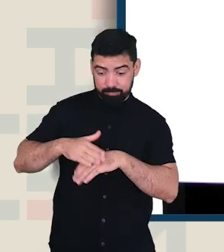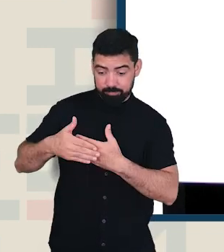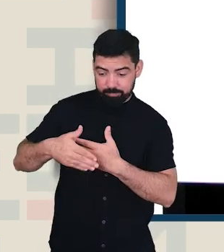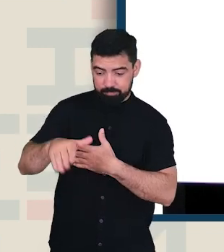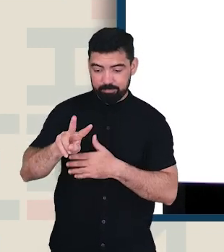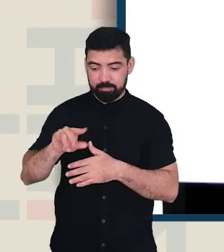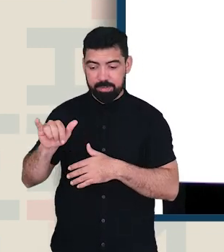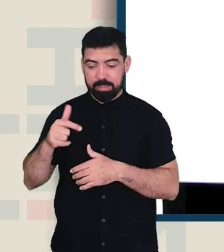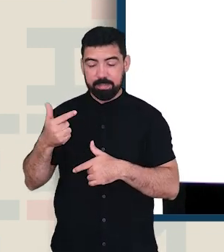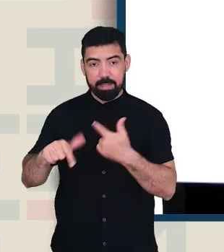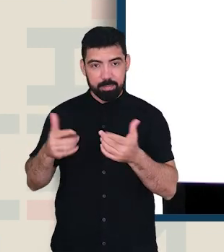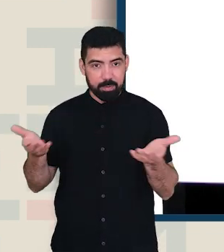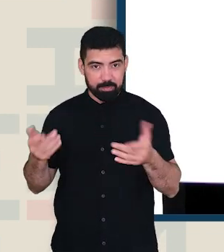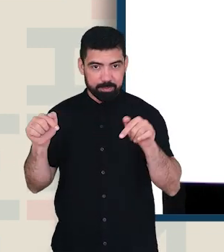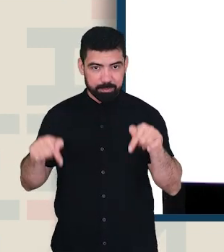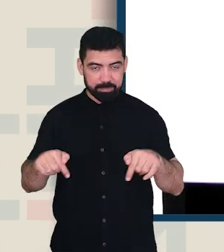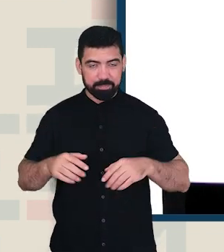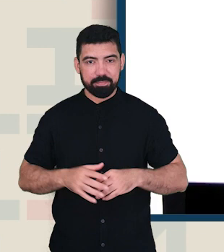trabalhar aqui.